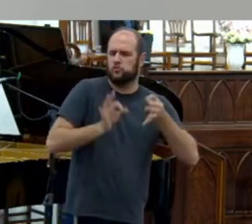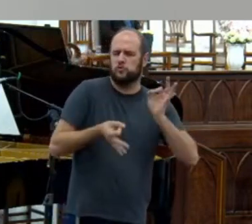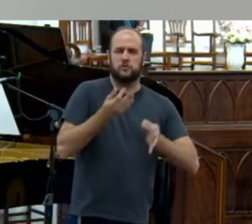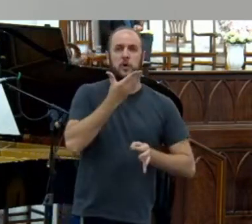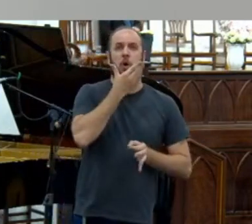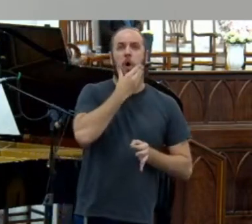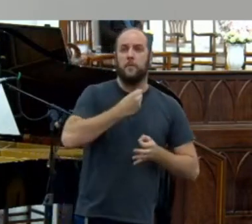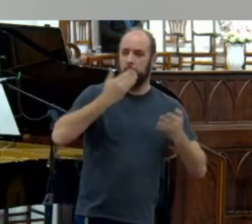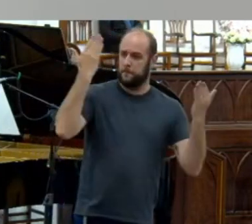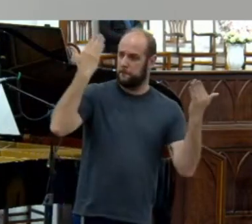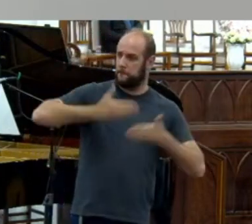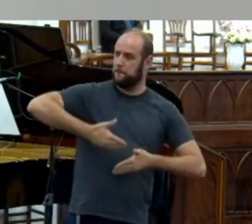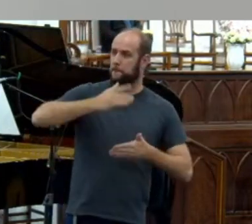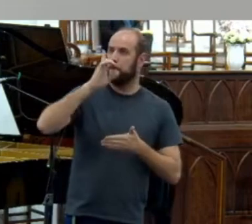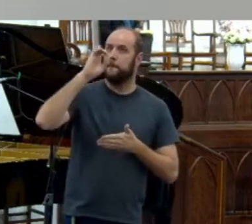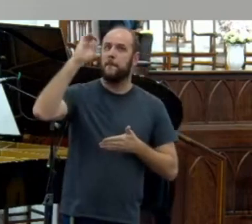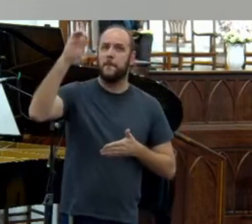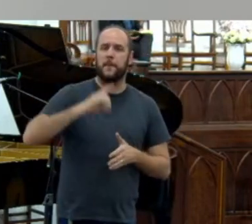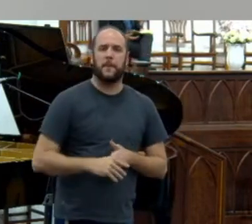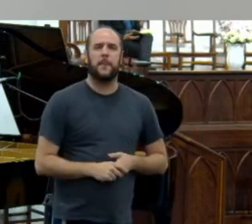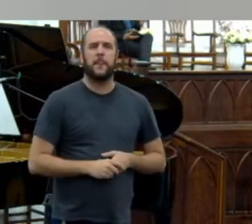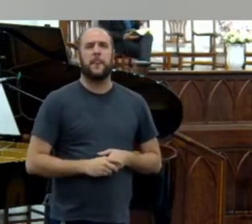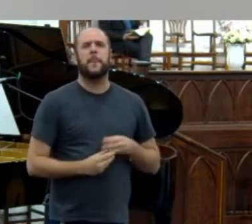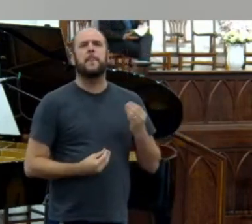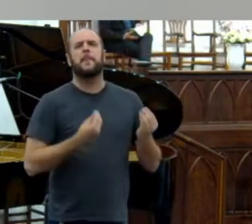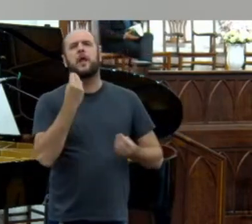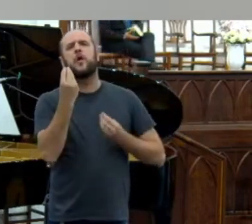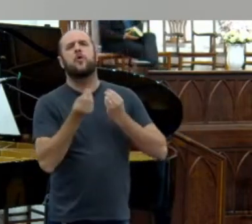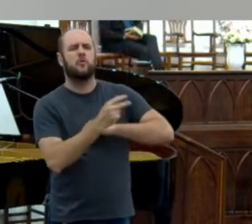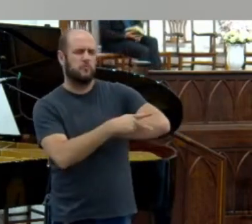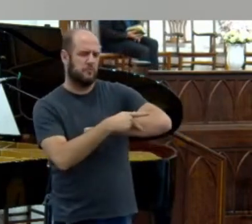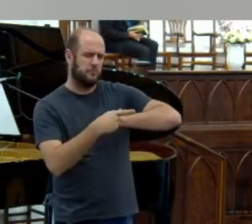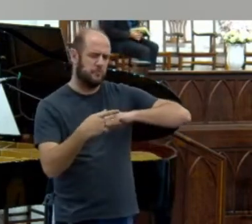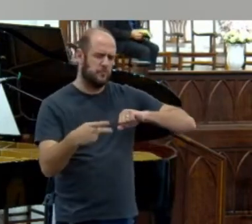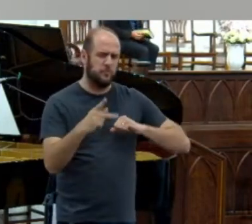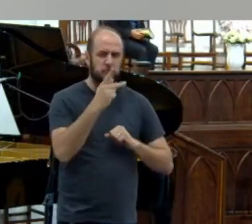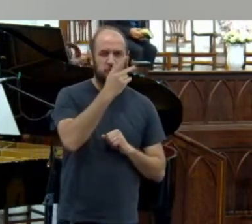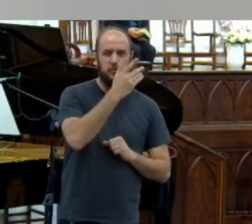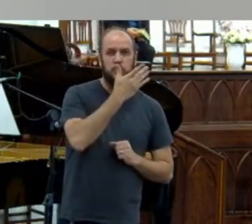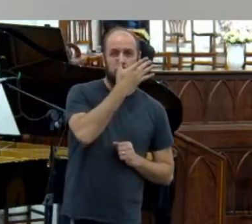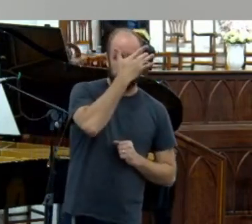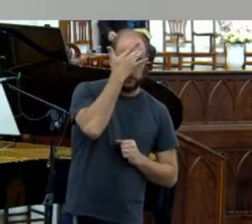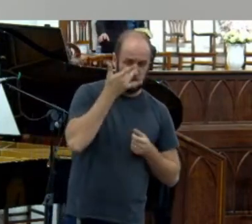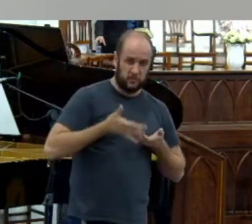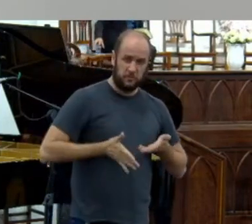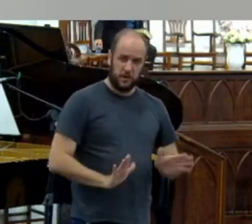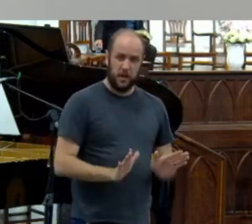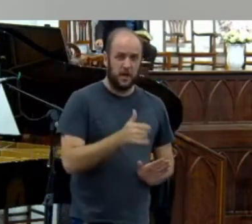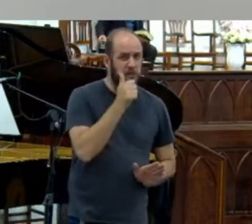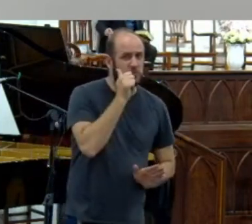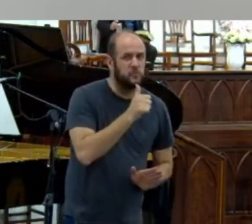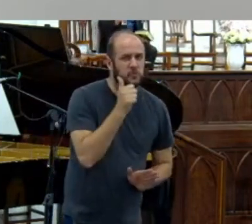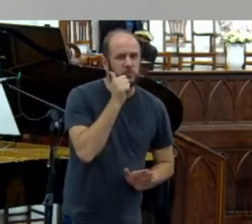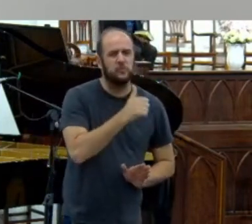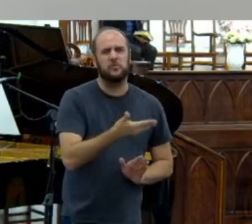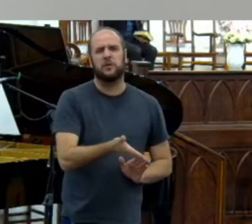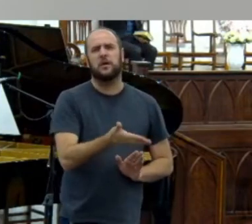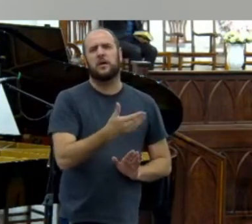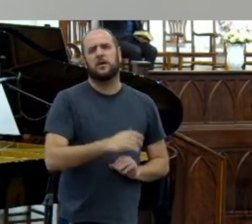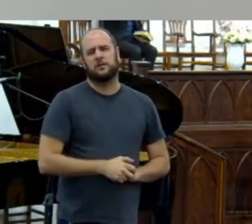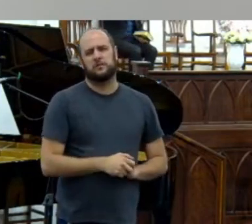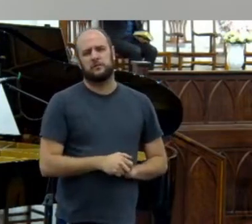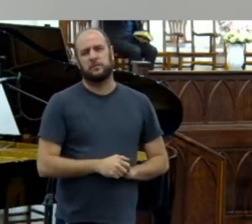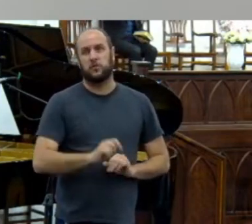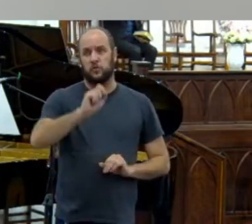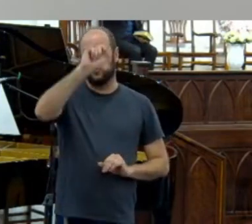perante Deus? E como seria puro aquele que nasce de mulher? Eis que até a lua não